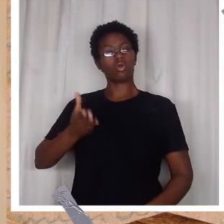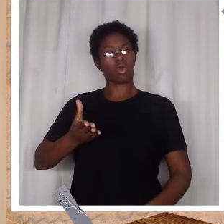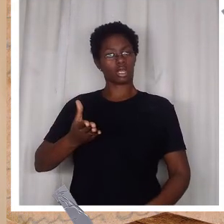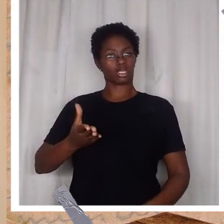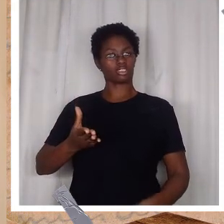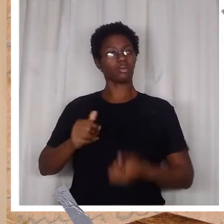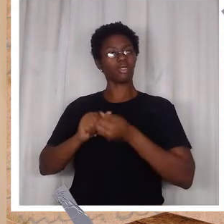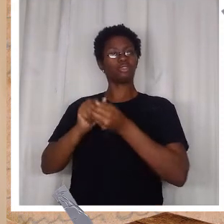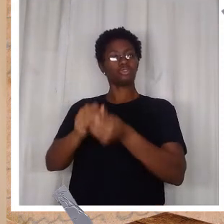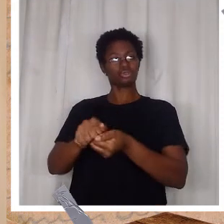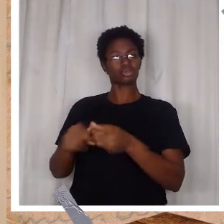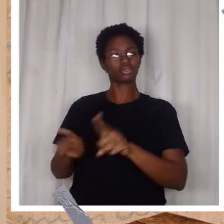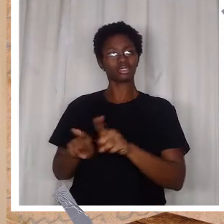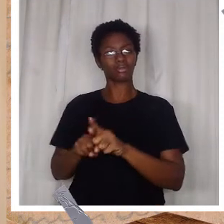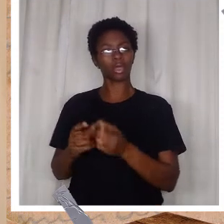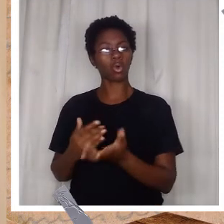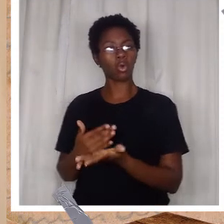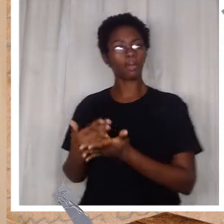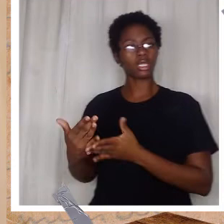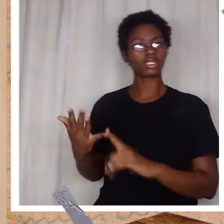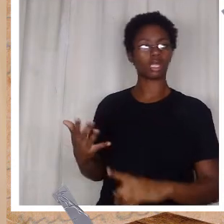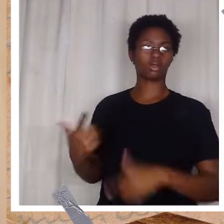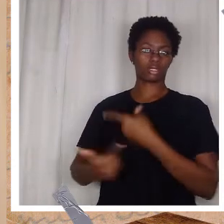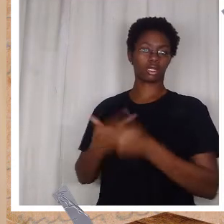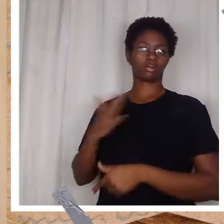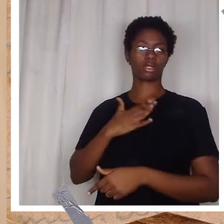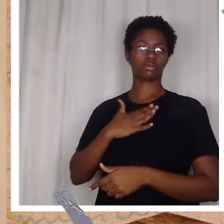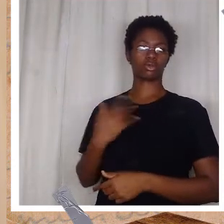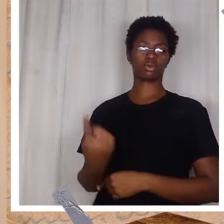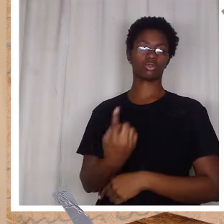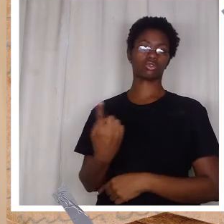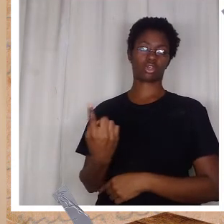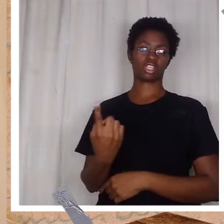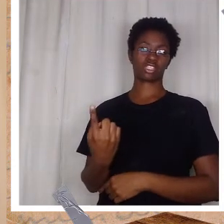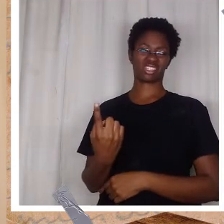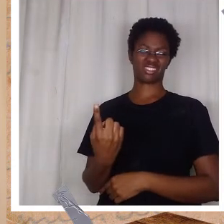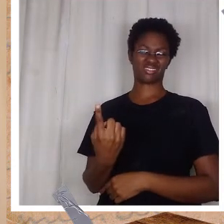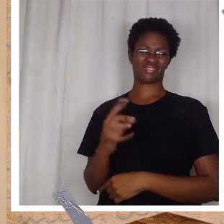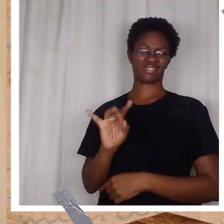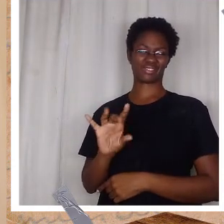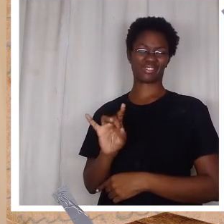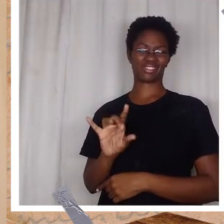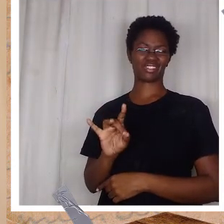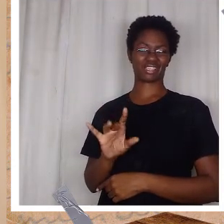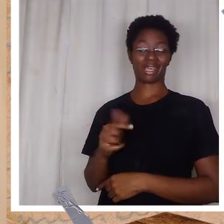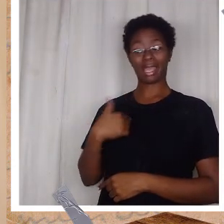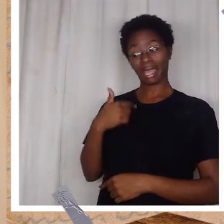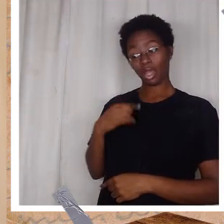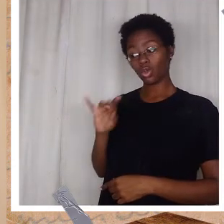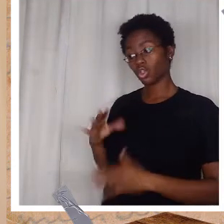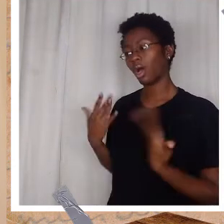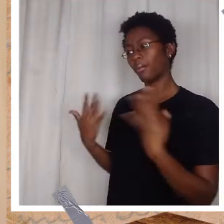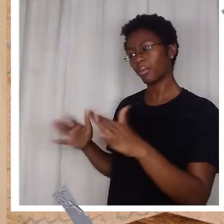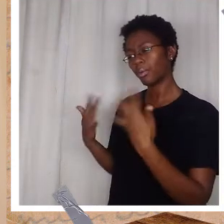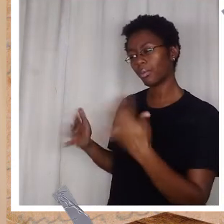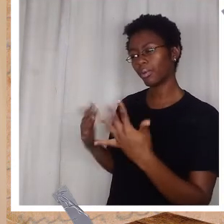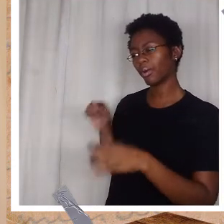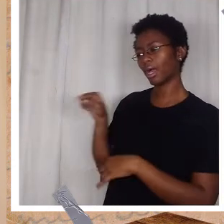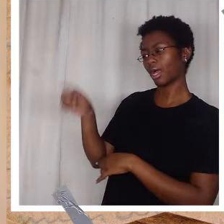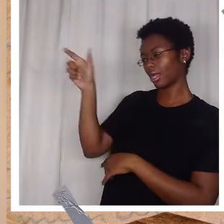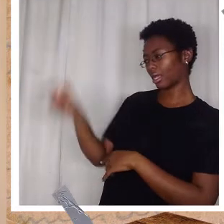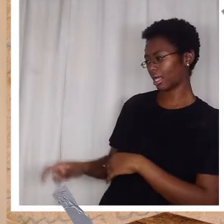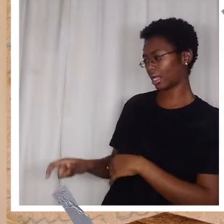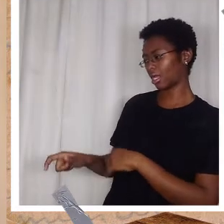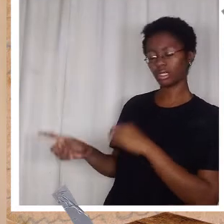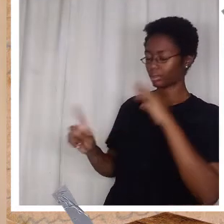a minha obra de solo, que, na verdade, é um lugar onde eu tento não homenageá-la, mas, humildemente,